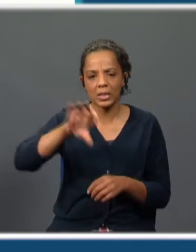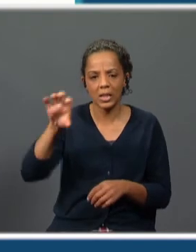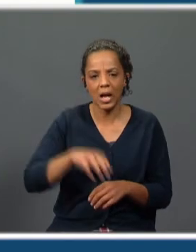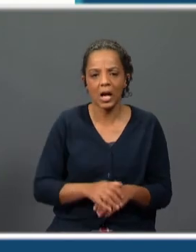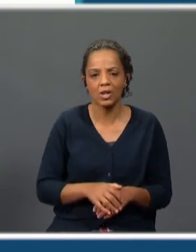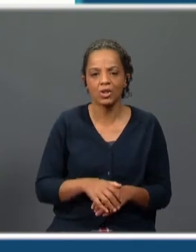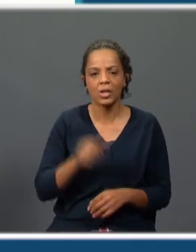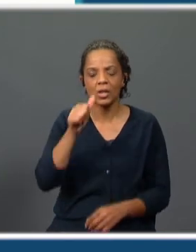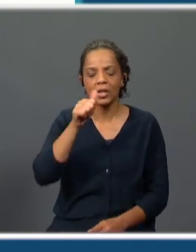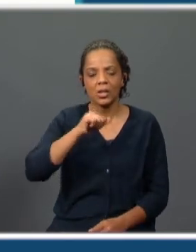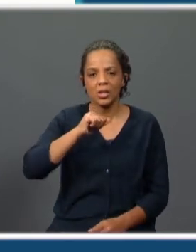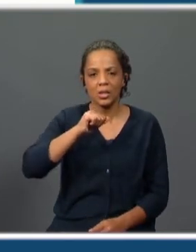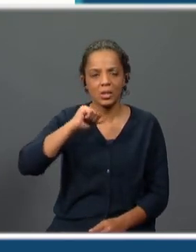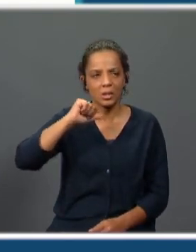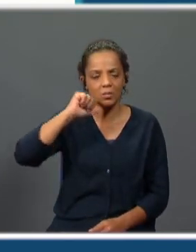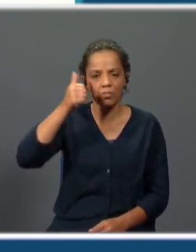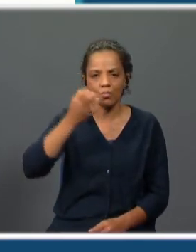maracujás.